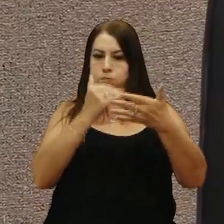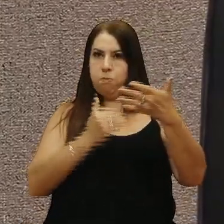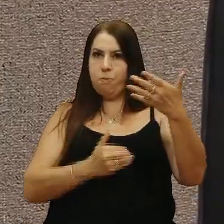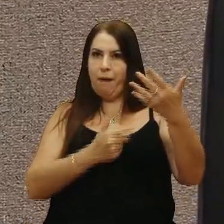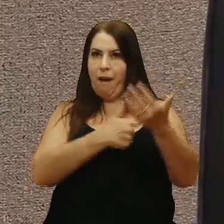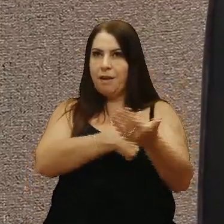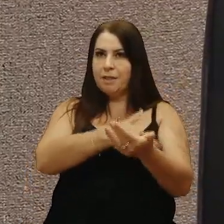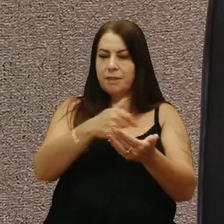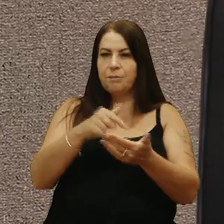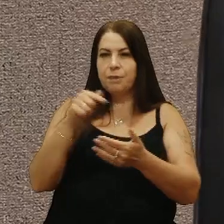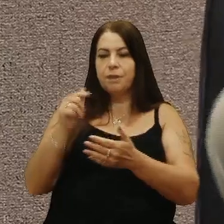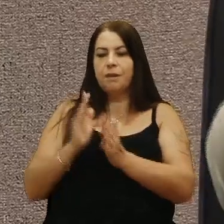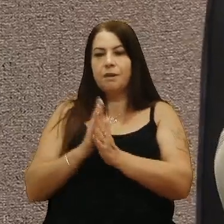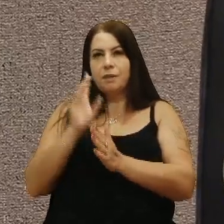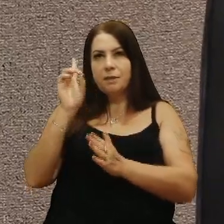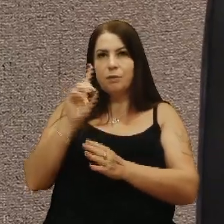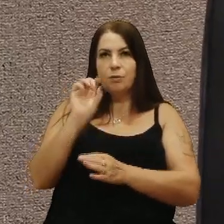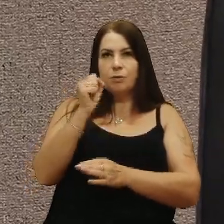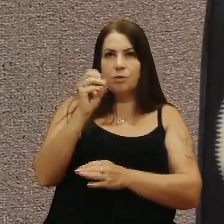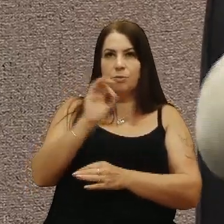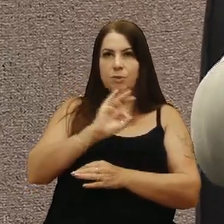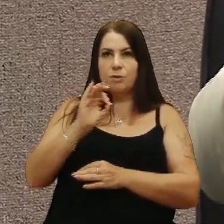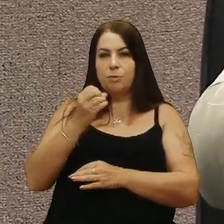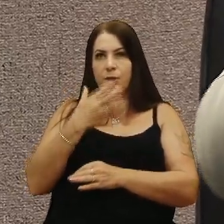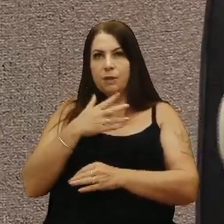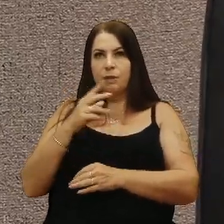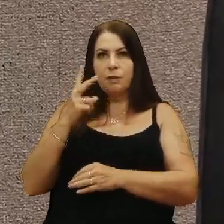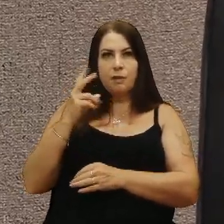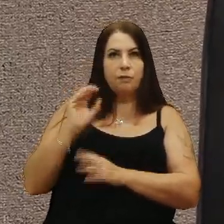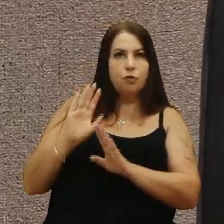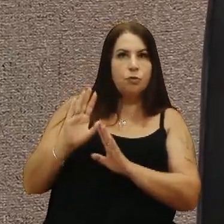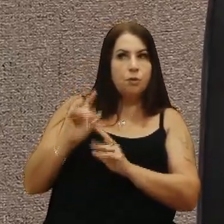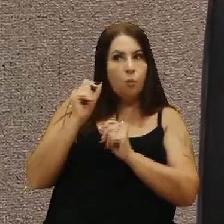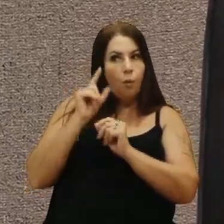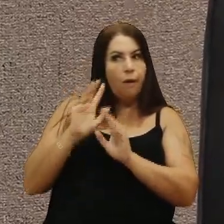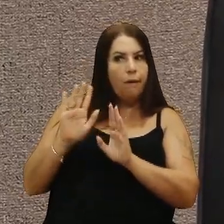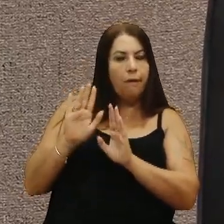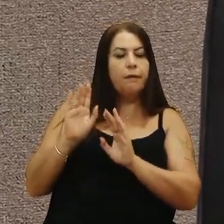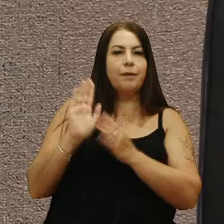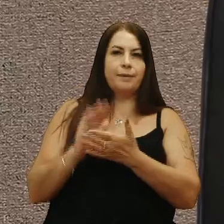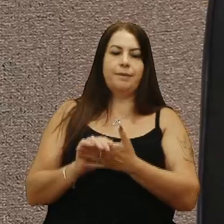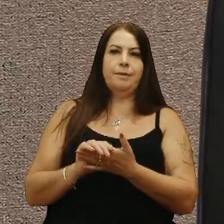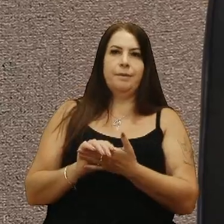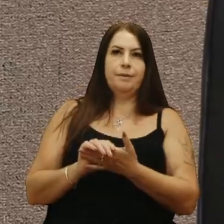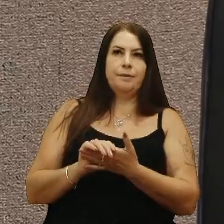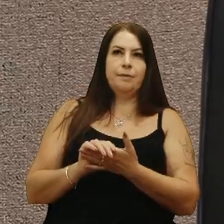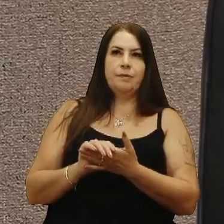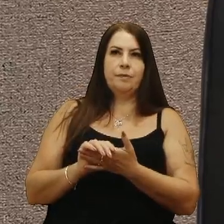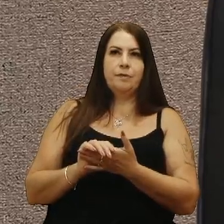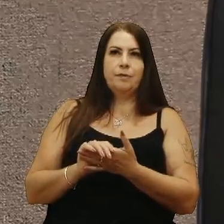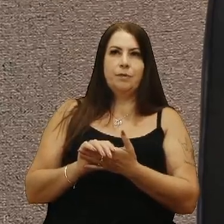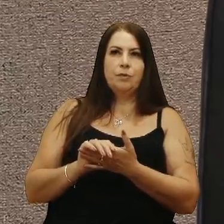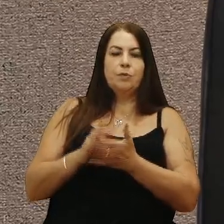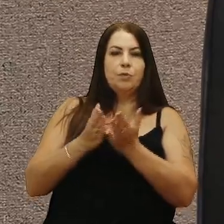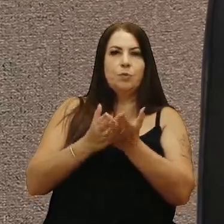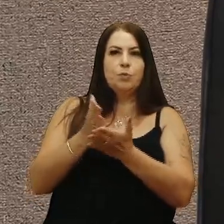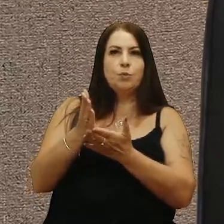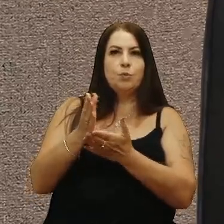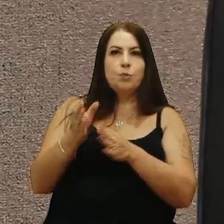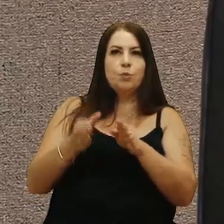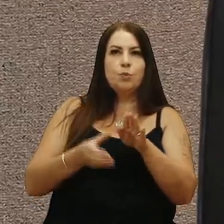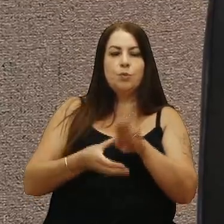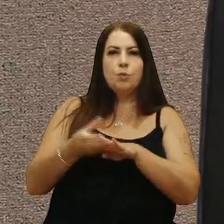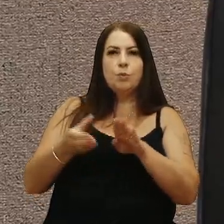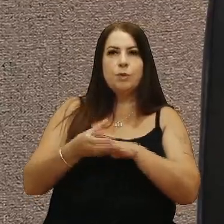ali. Graças a Deus, 80% está tudo bem e os outros 20% é um alerta ali pequeno, então... Estou seguindo um conselho